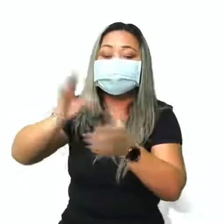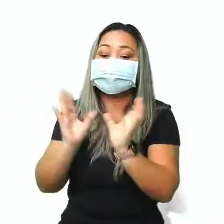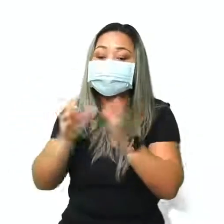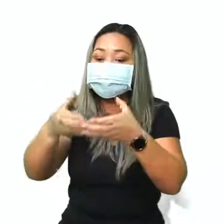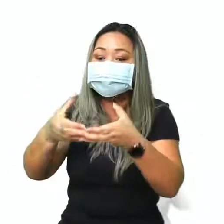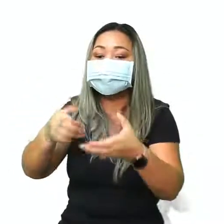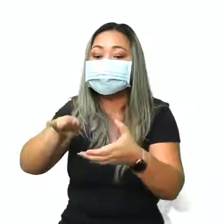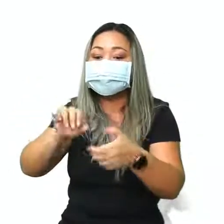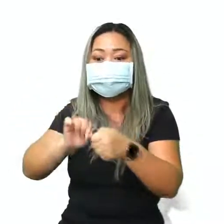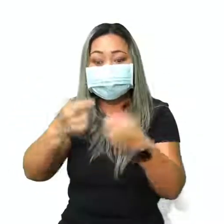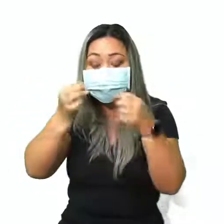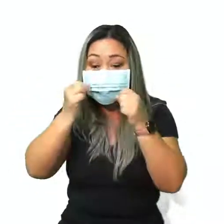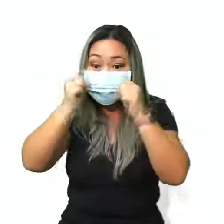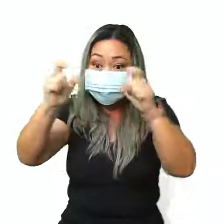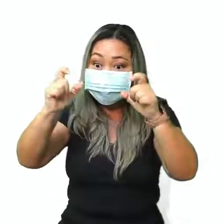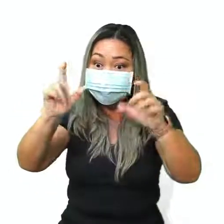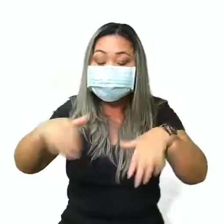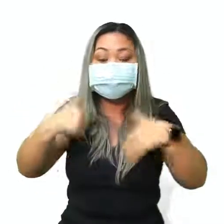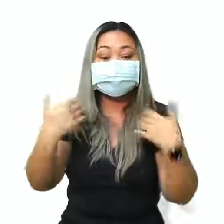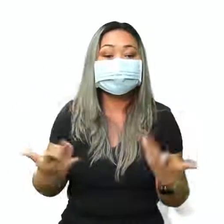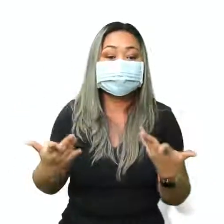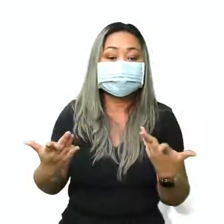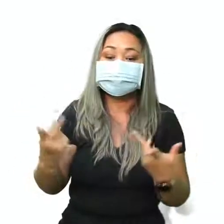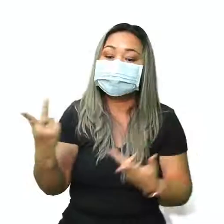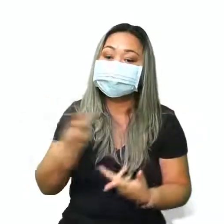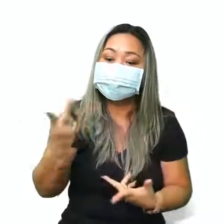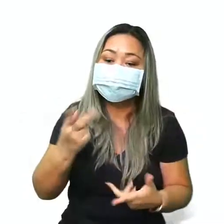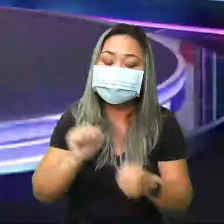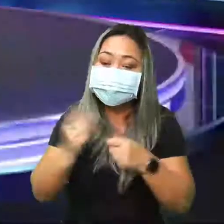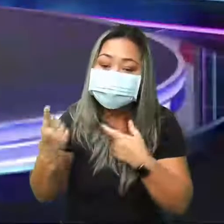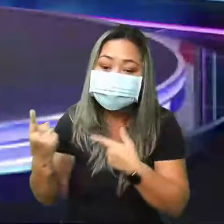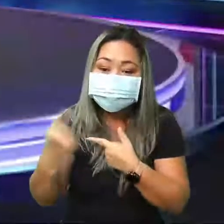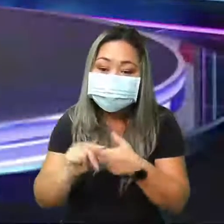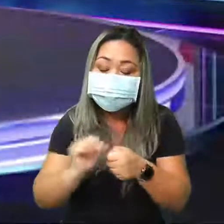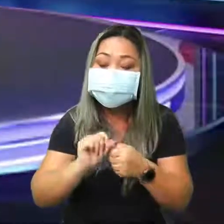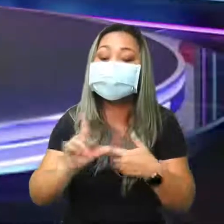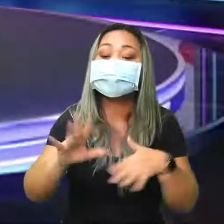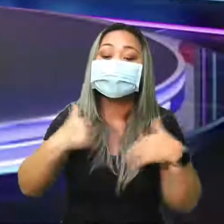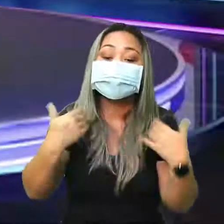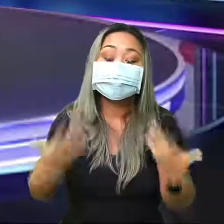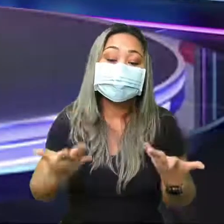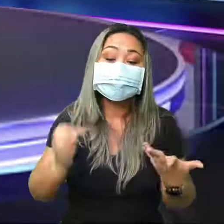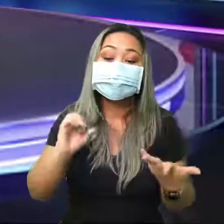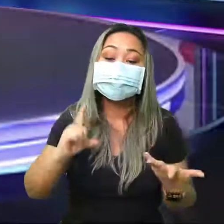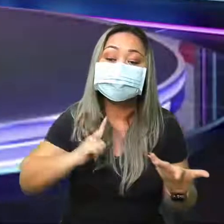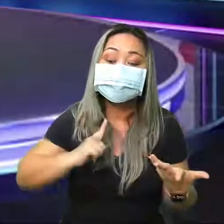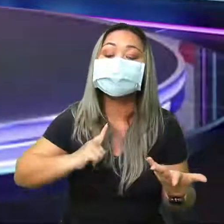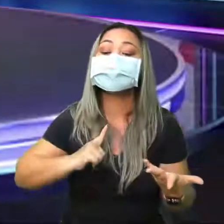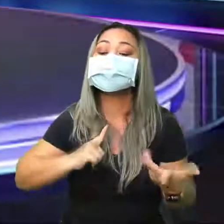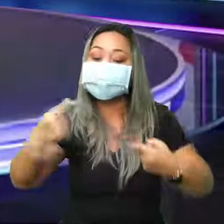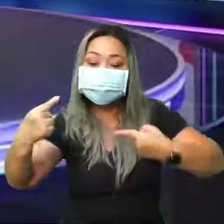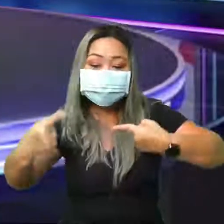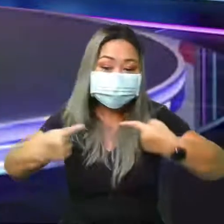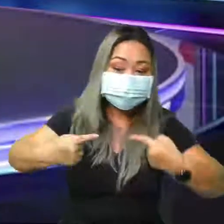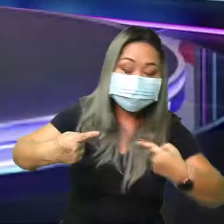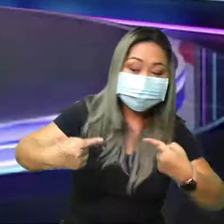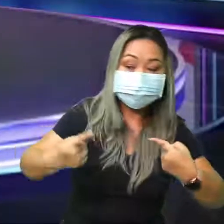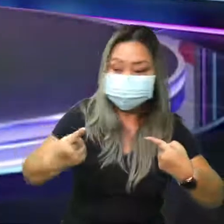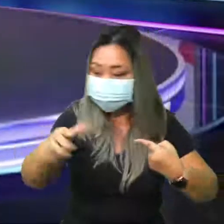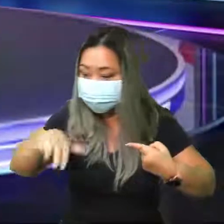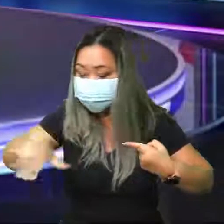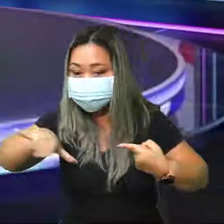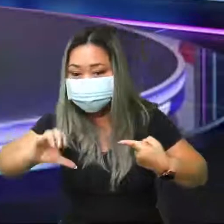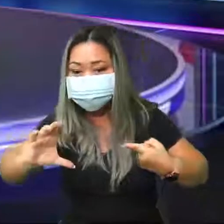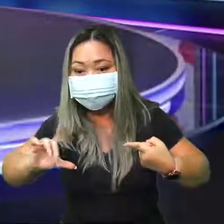intraespecífica. Presta atenção. Quando essas duas novas espécies foram inseridas, houve uma competição e uma delas,